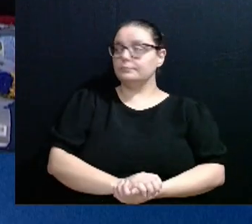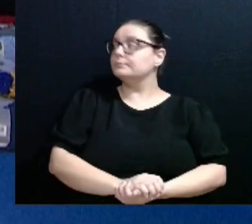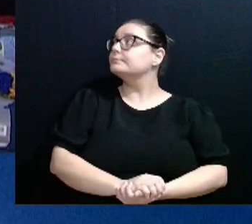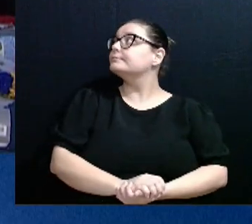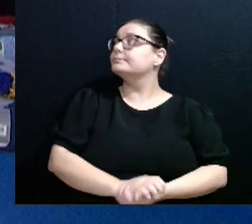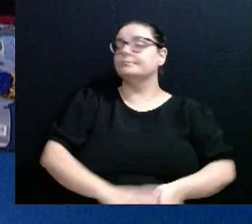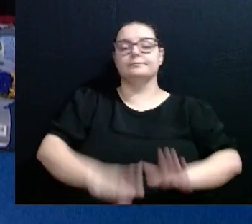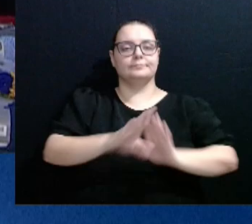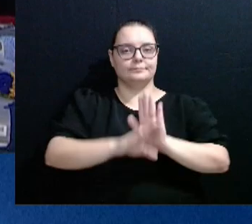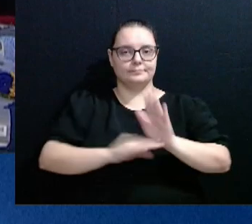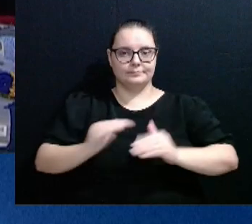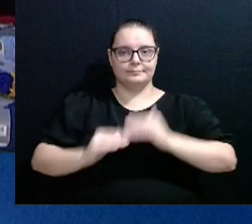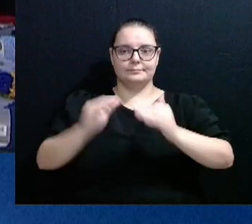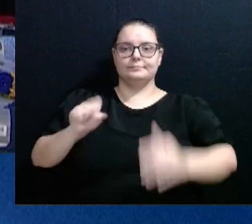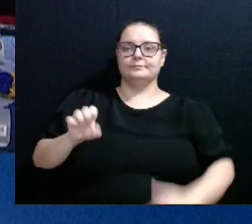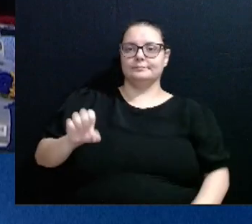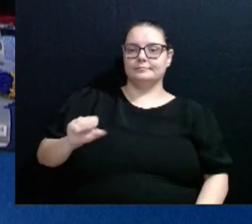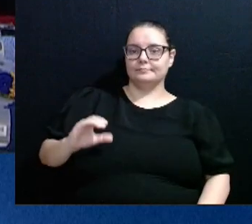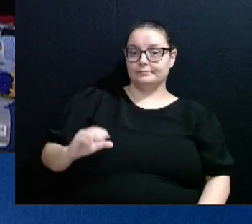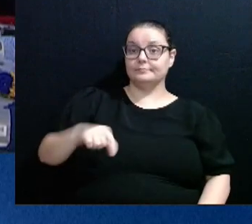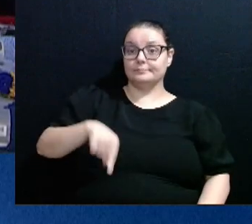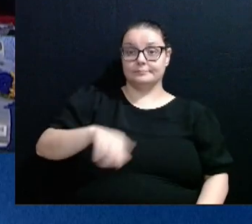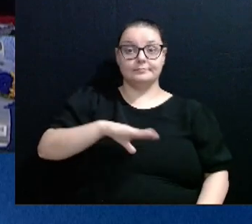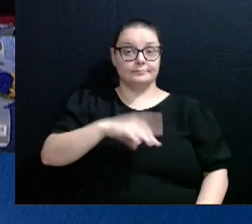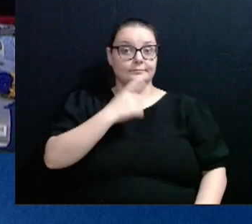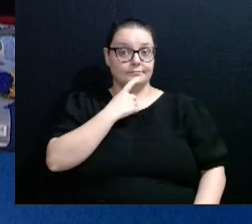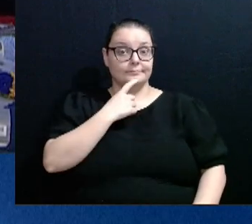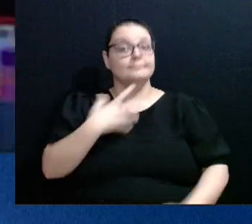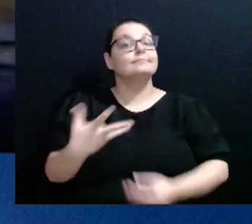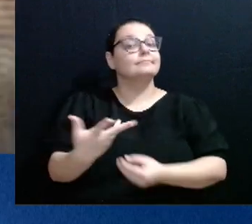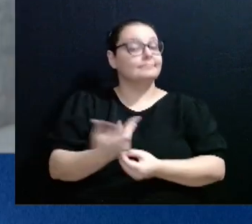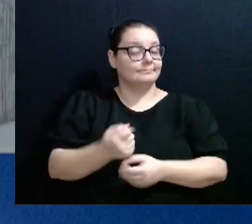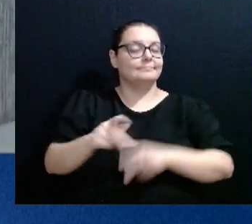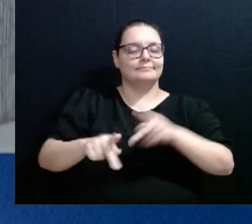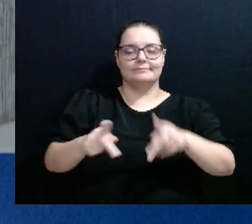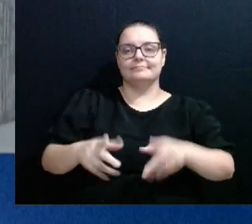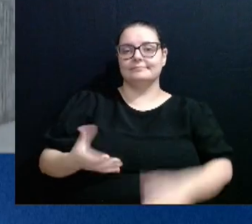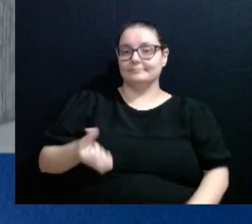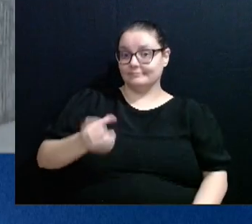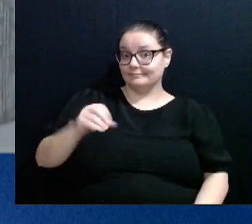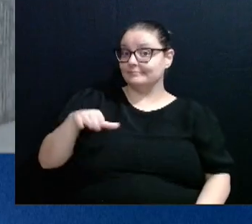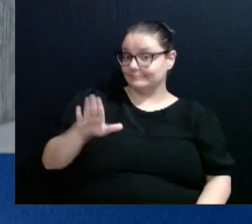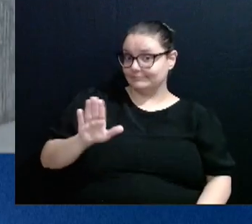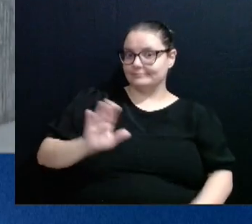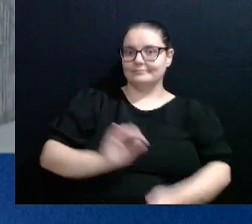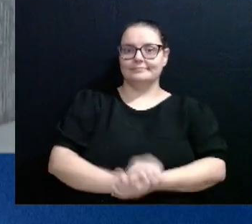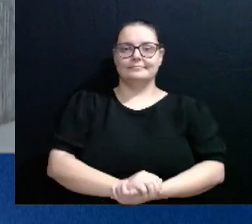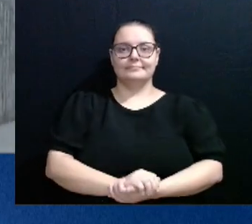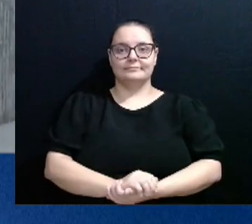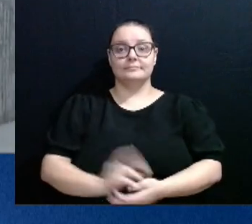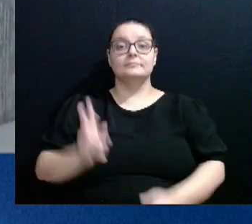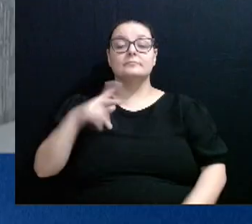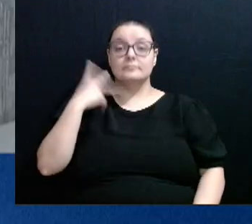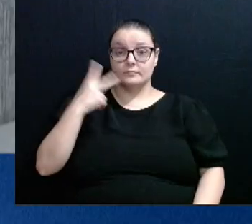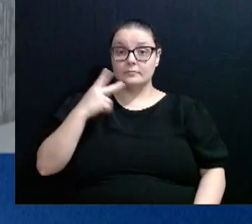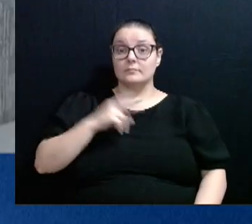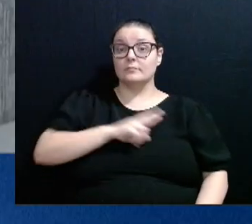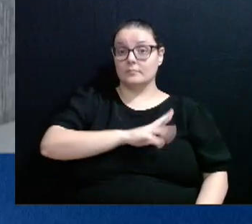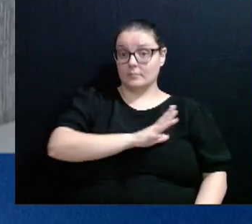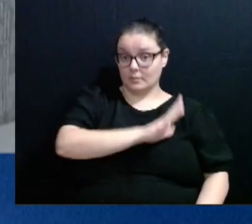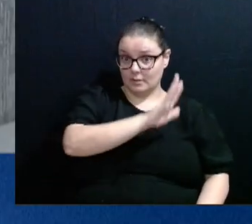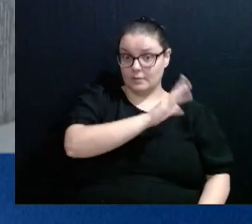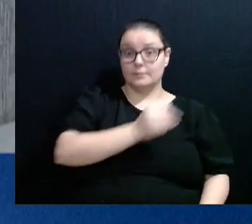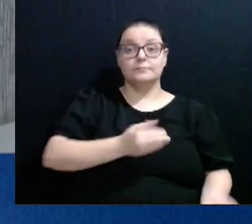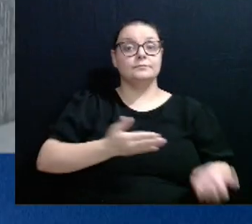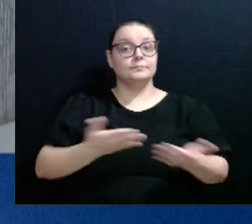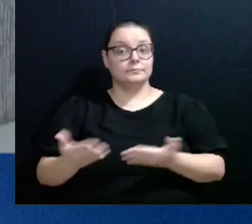SESC Campinas tem muita arte para o público 60+. O vereador Rubens Gás apresentou uma indicação